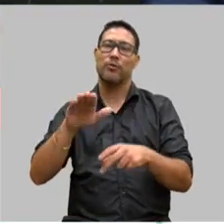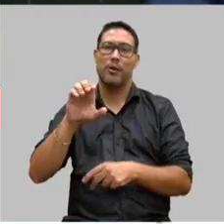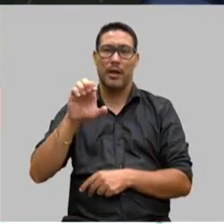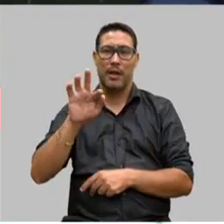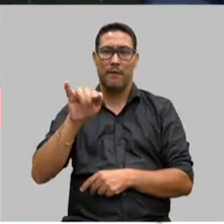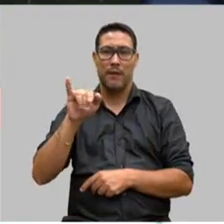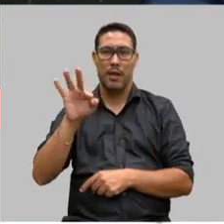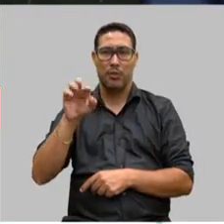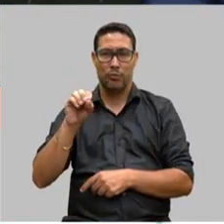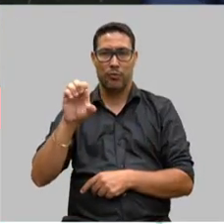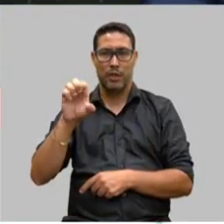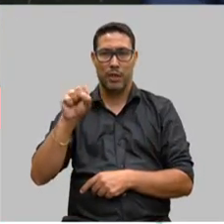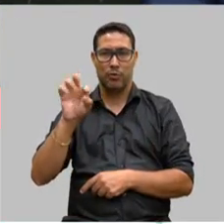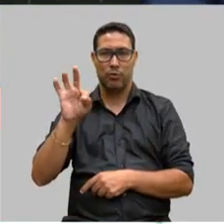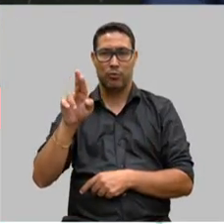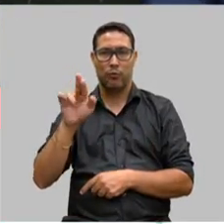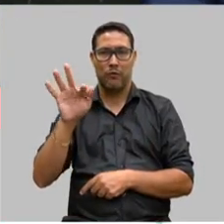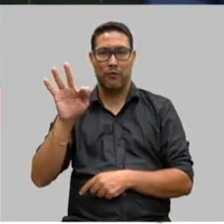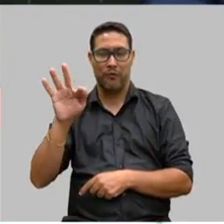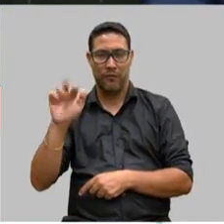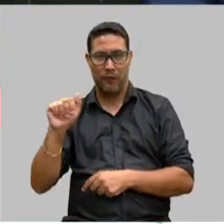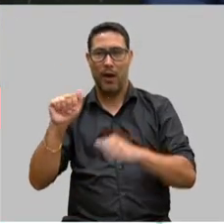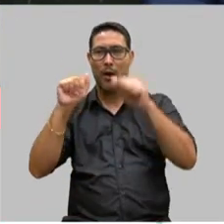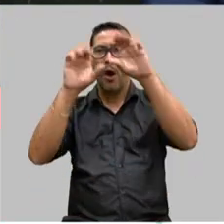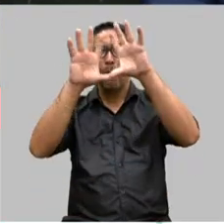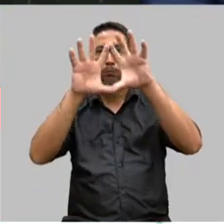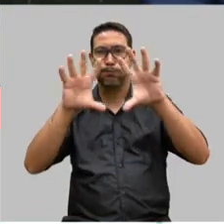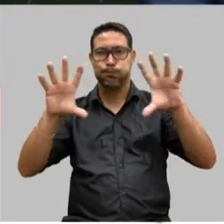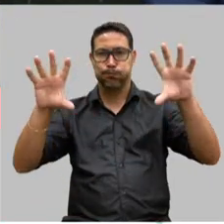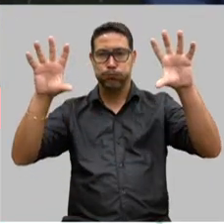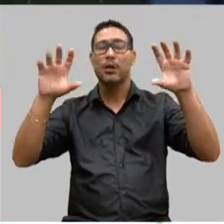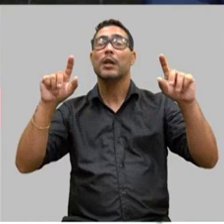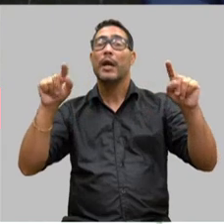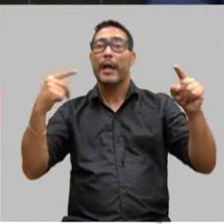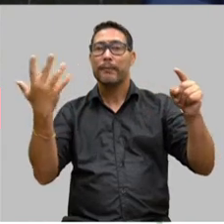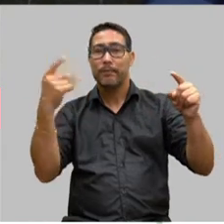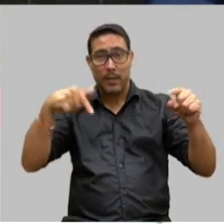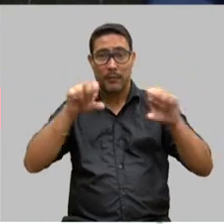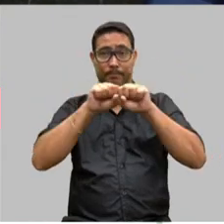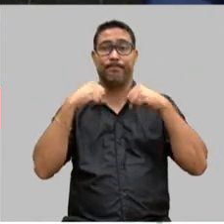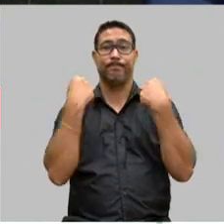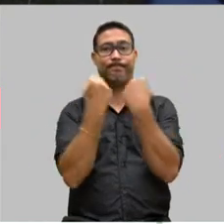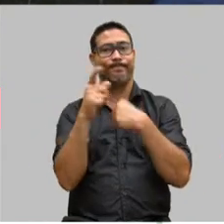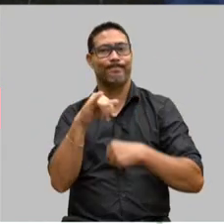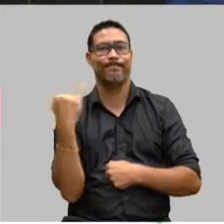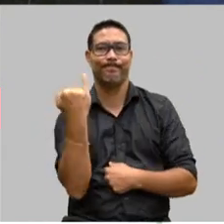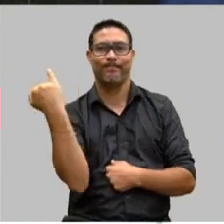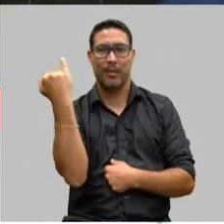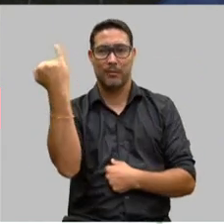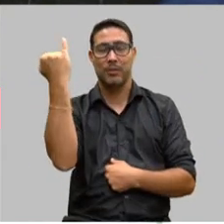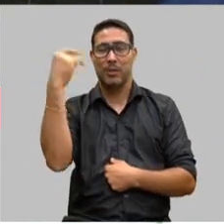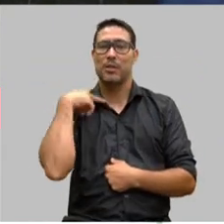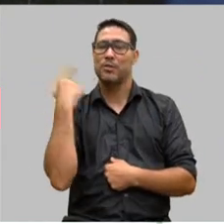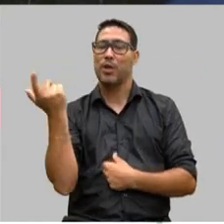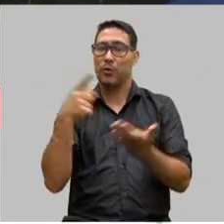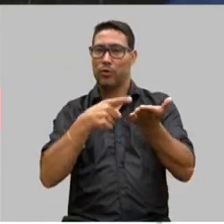parabenizar? Porque a composição desse seminário é muito precisa e muito assertiva. Trazer academia, trazer